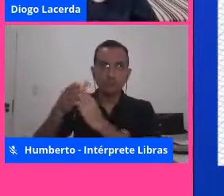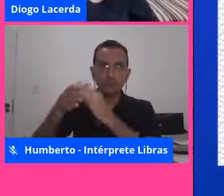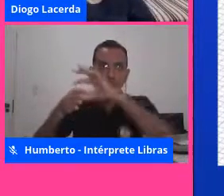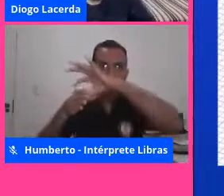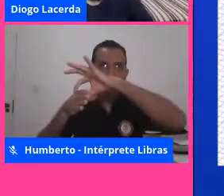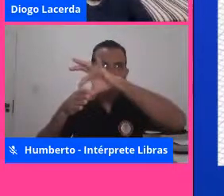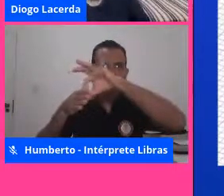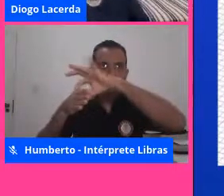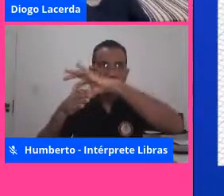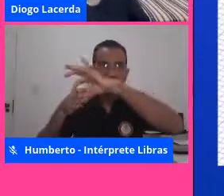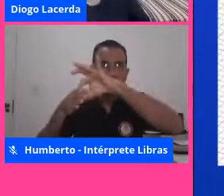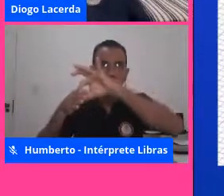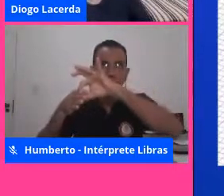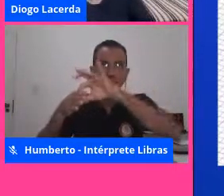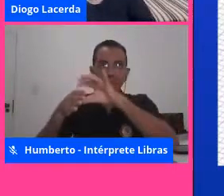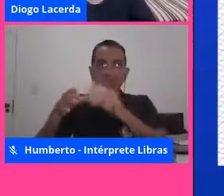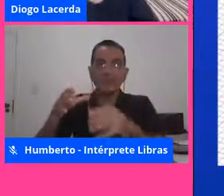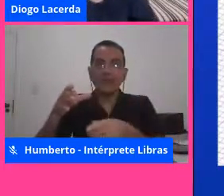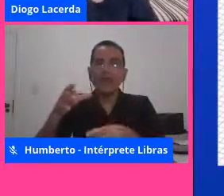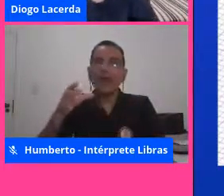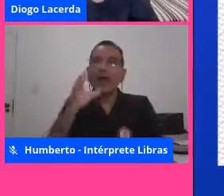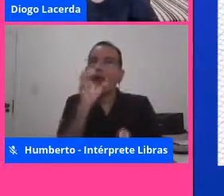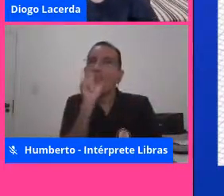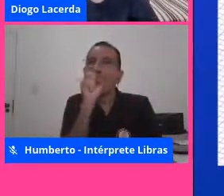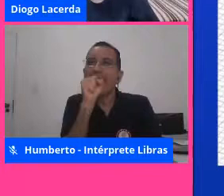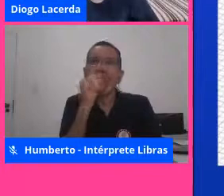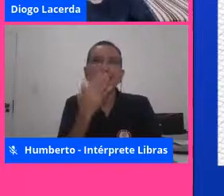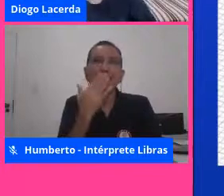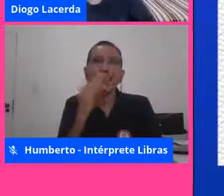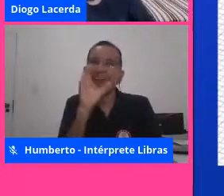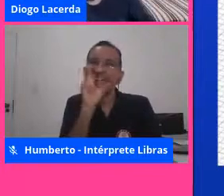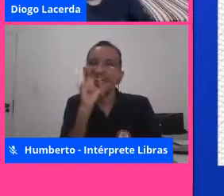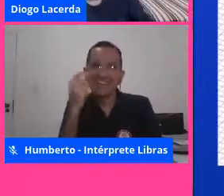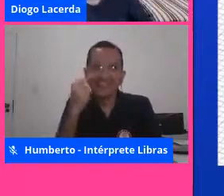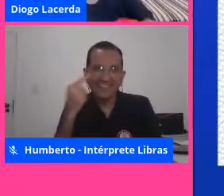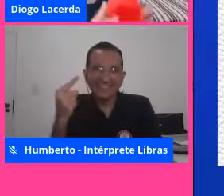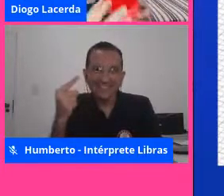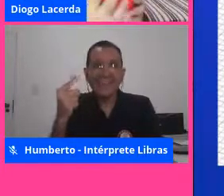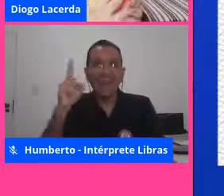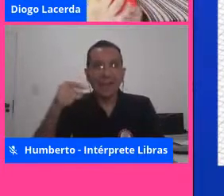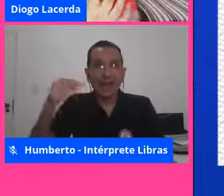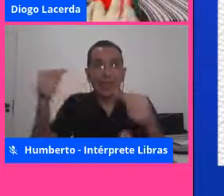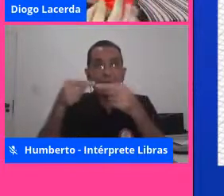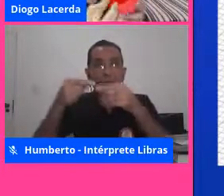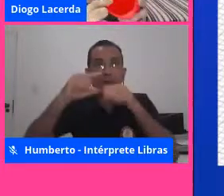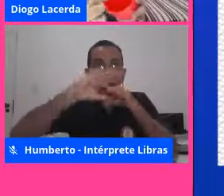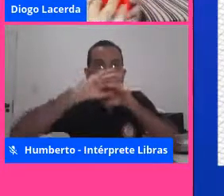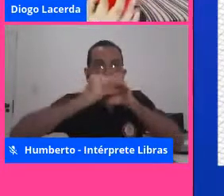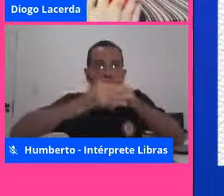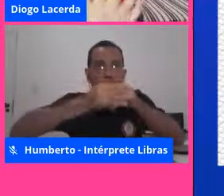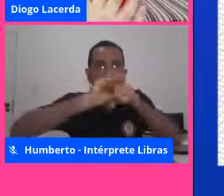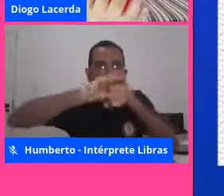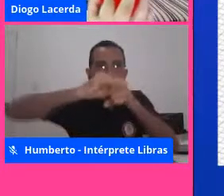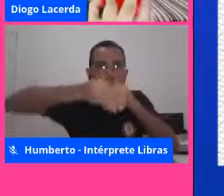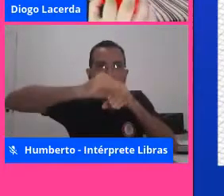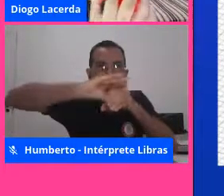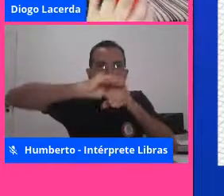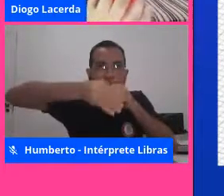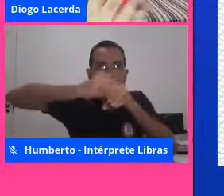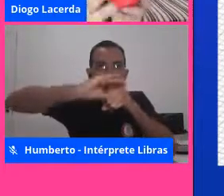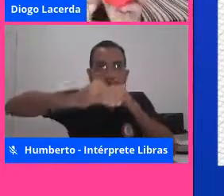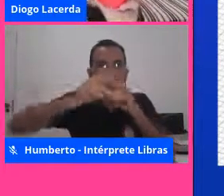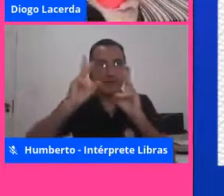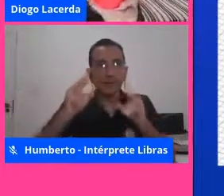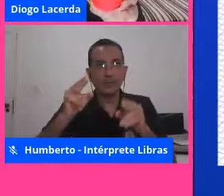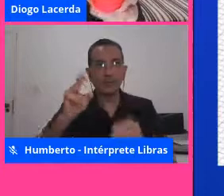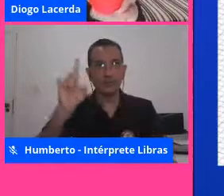justamente esse círculo laranja que tem aí, que é justamente a parede, que é justamente essa parede daqui, que